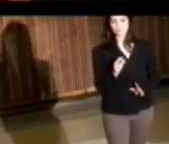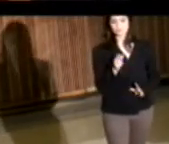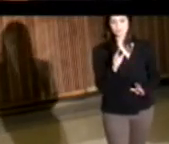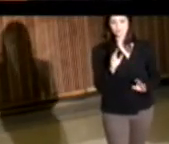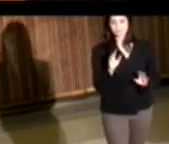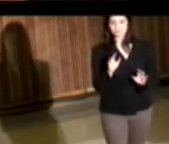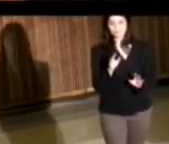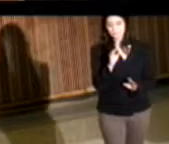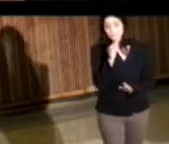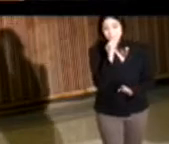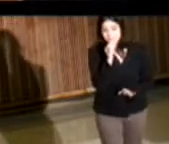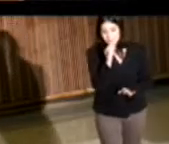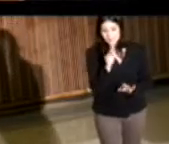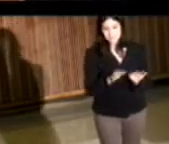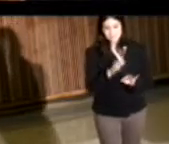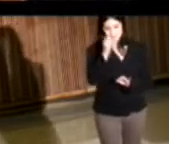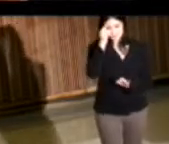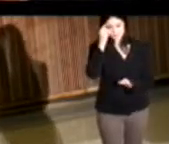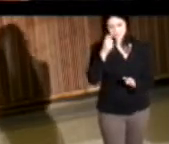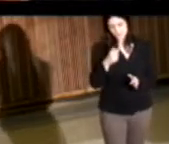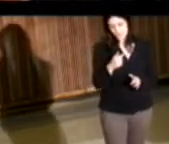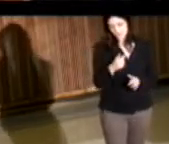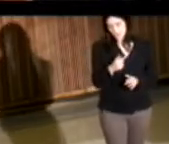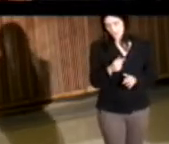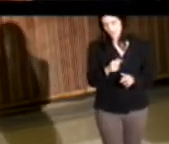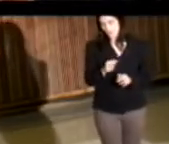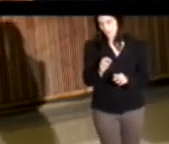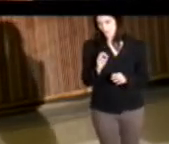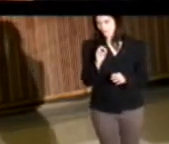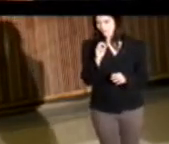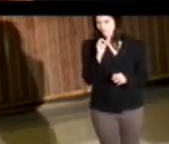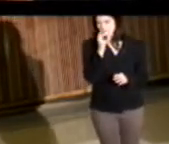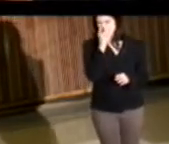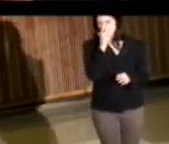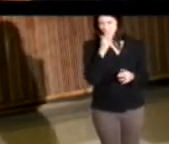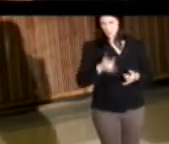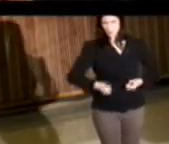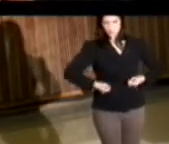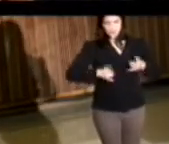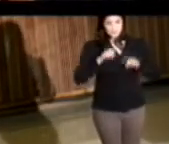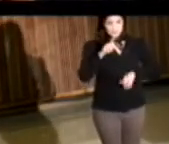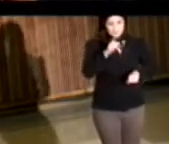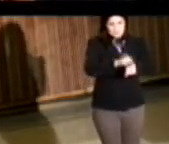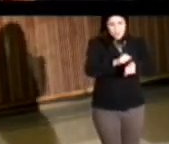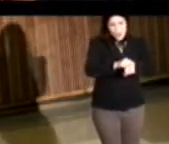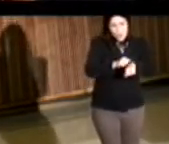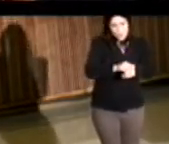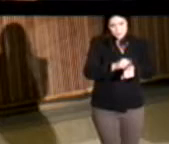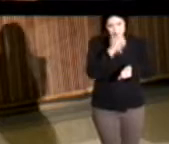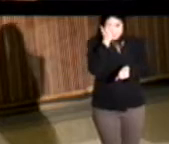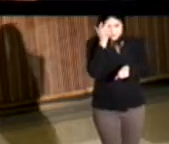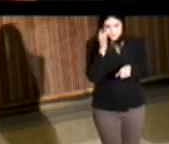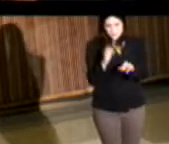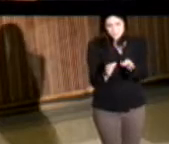negócio? Eu sou tão pequenininho, mas tão pequenininho, que eu acho que todo mundo está sempre pisando em mim.